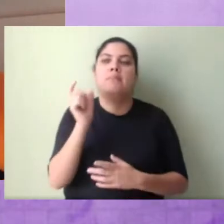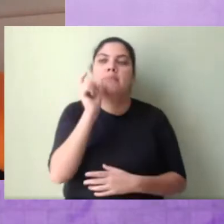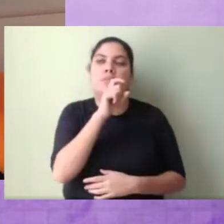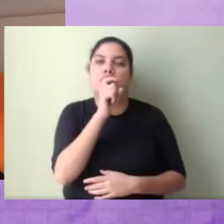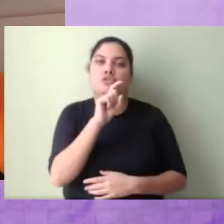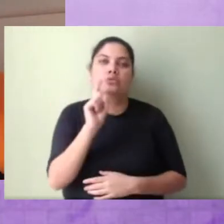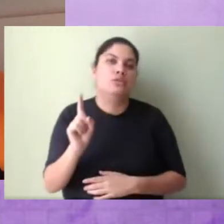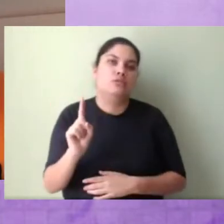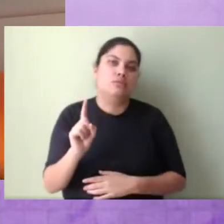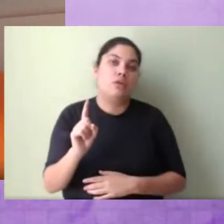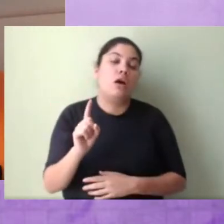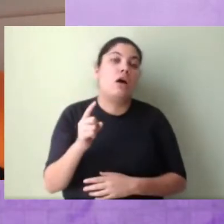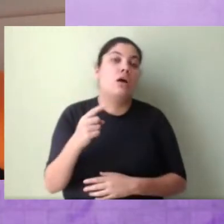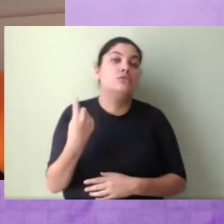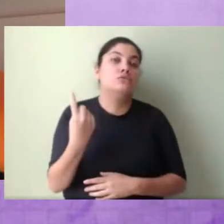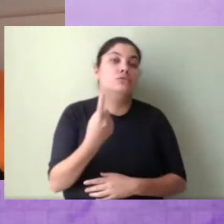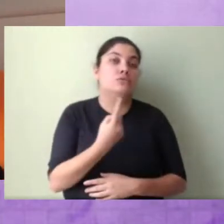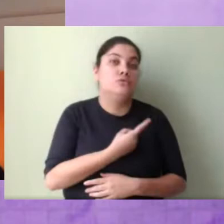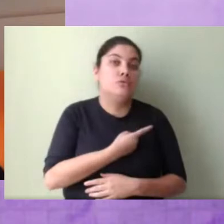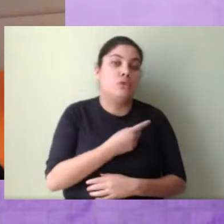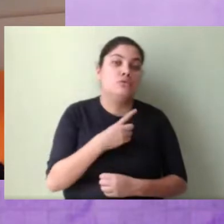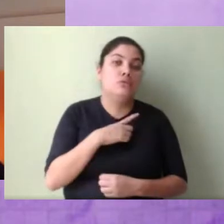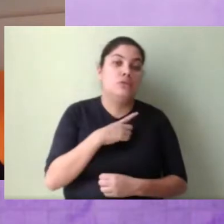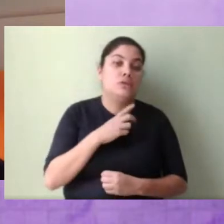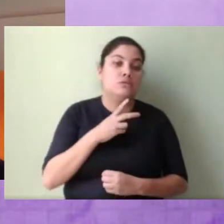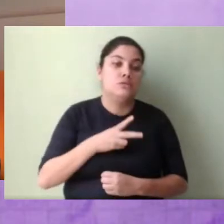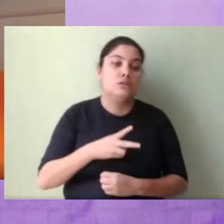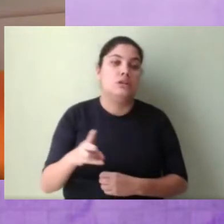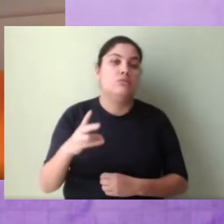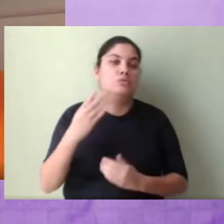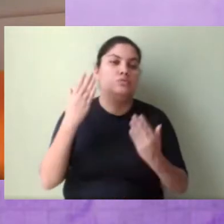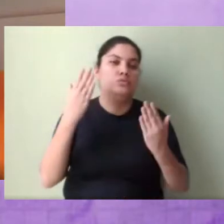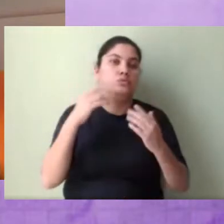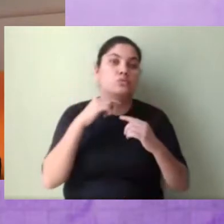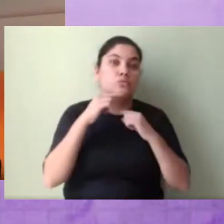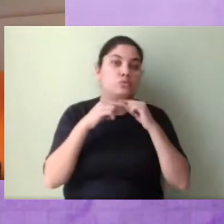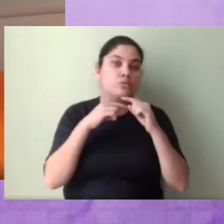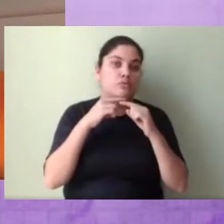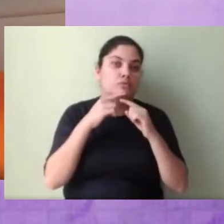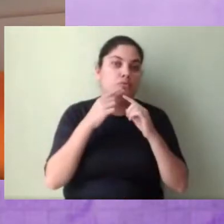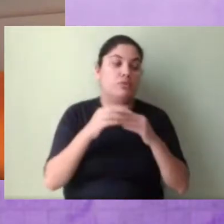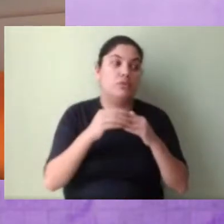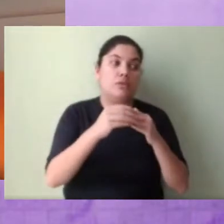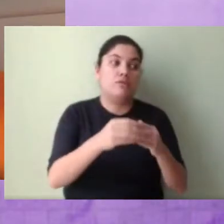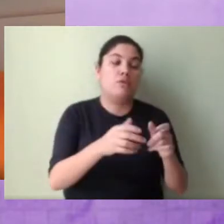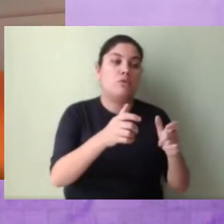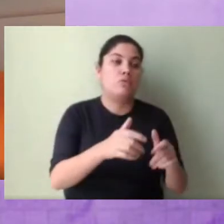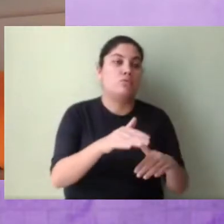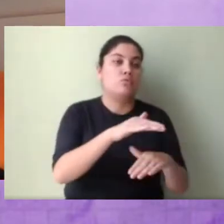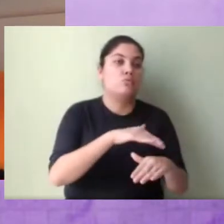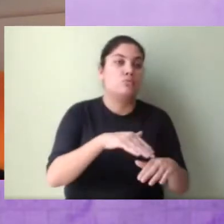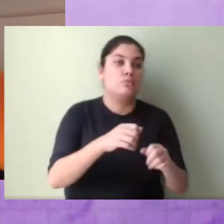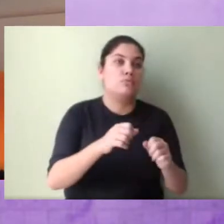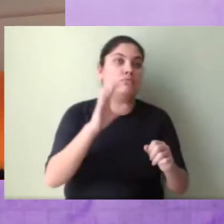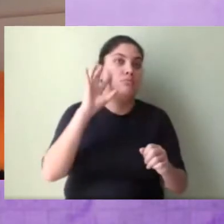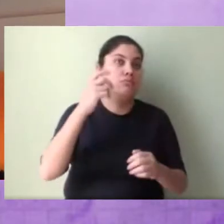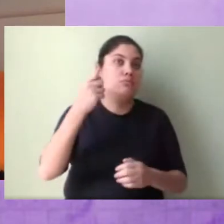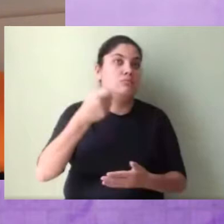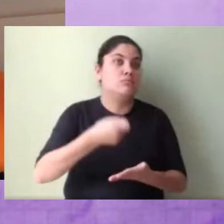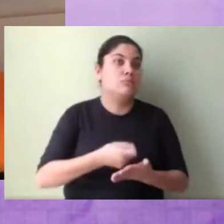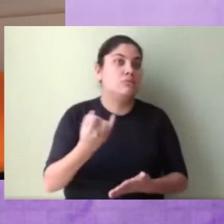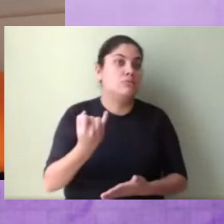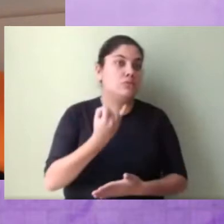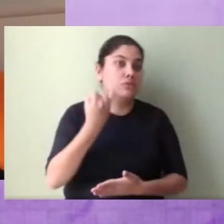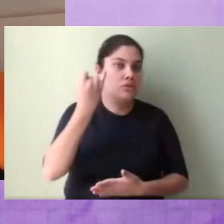não era real. A gente tem que estabelecer as nossas limitações, né? O máximo que a gente pode fazer é encaminhar para